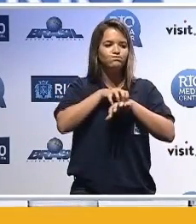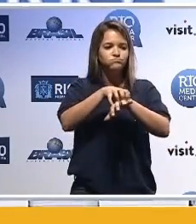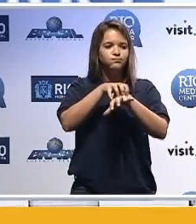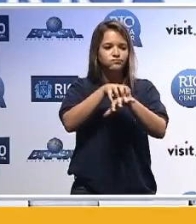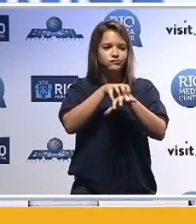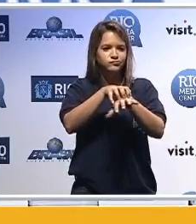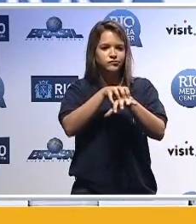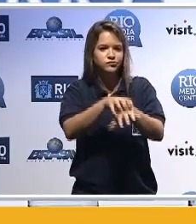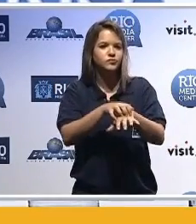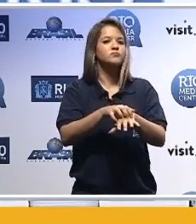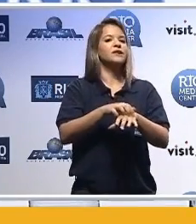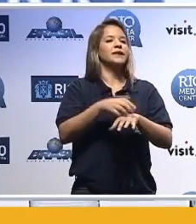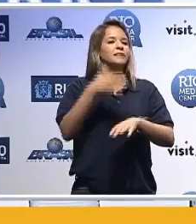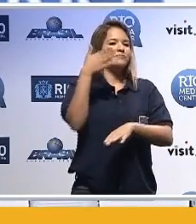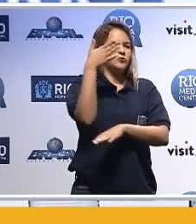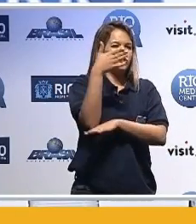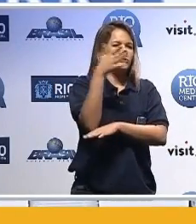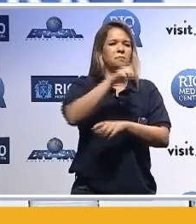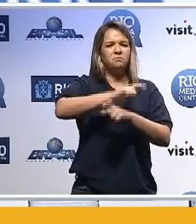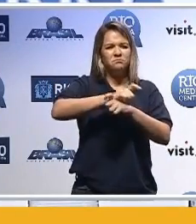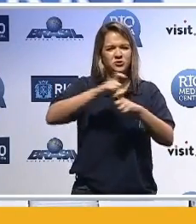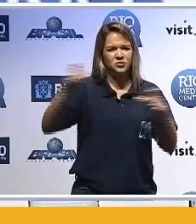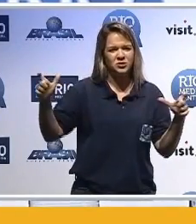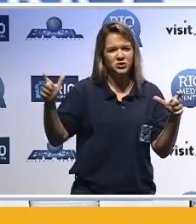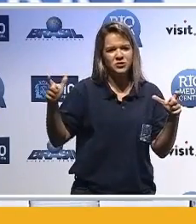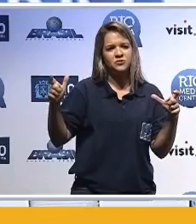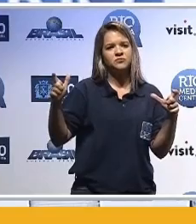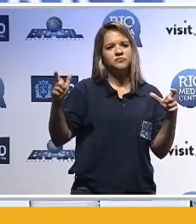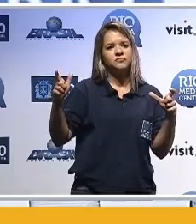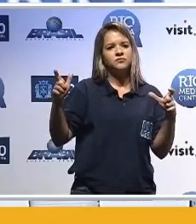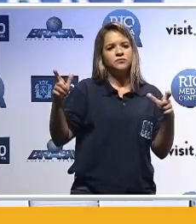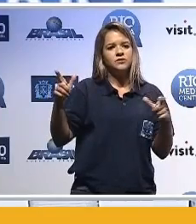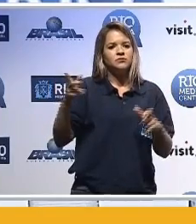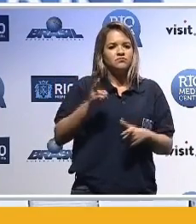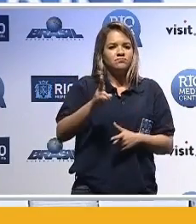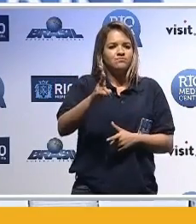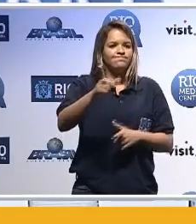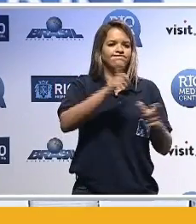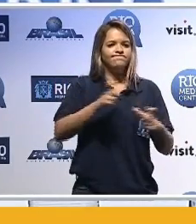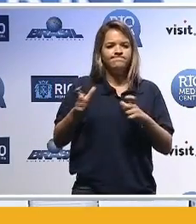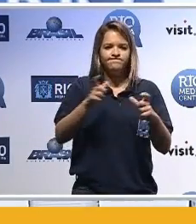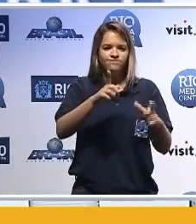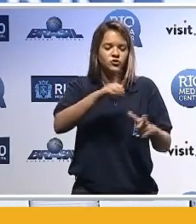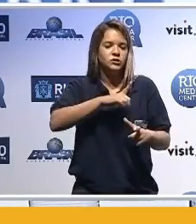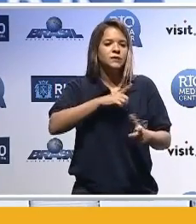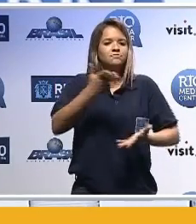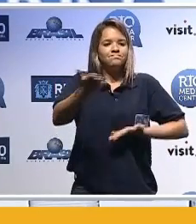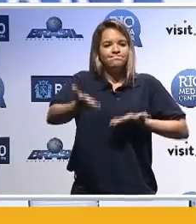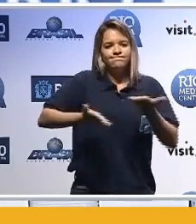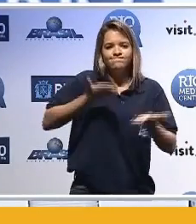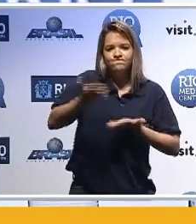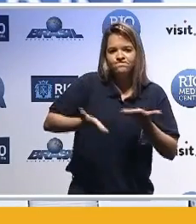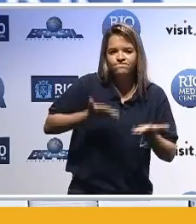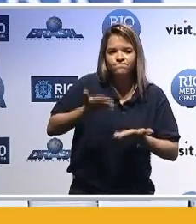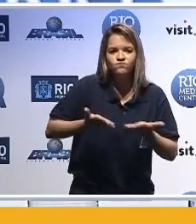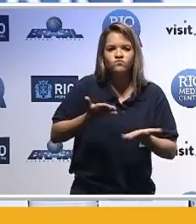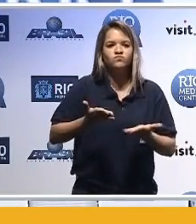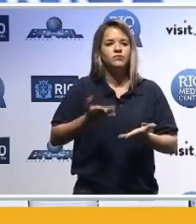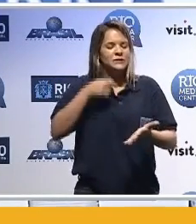grande parte dos hotéis e mesmo os lugares, assim, eles têm um cuidado muito, muito rigoroso com